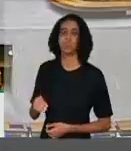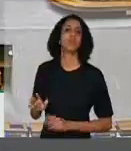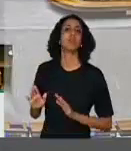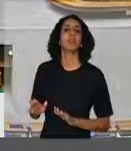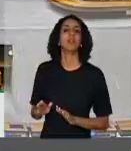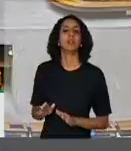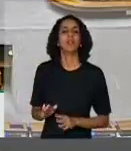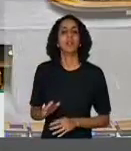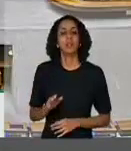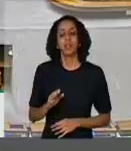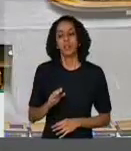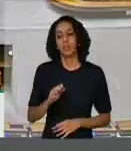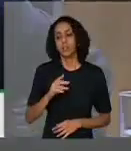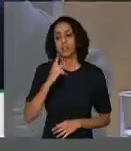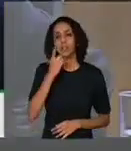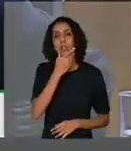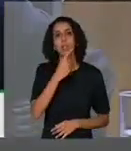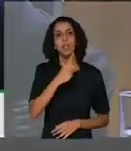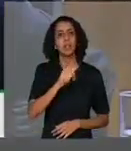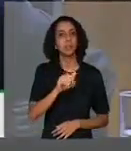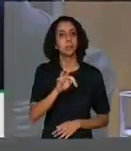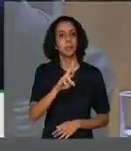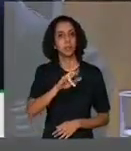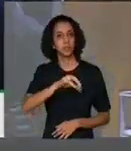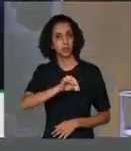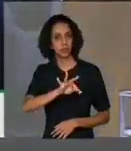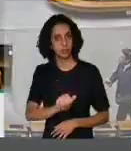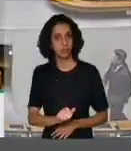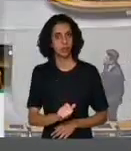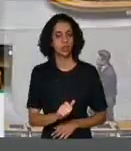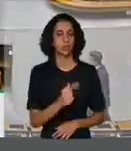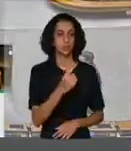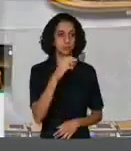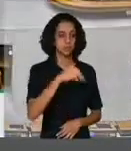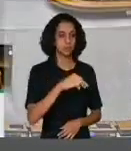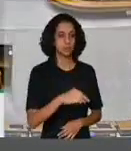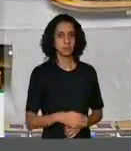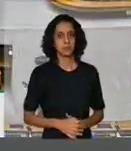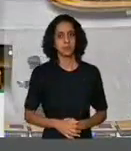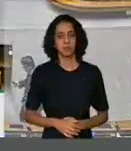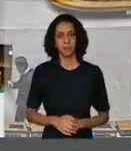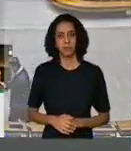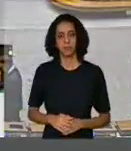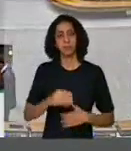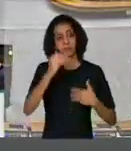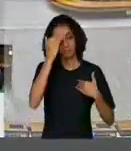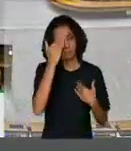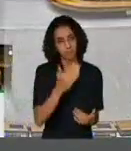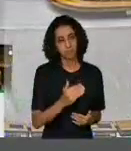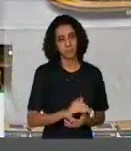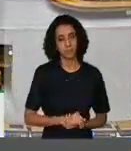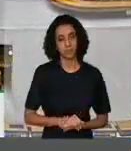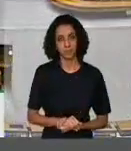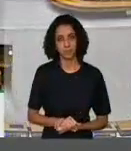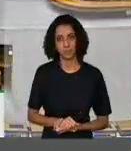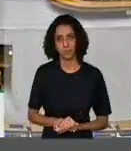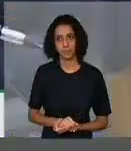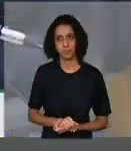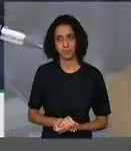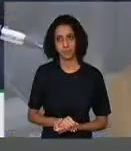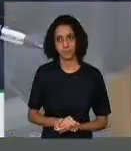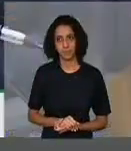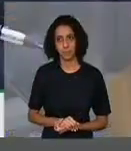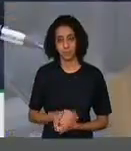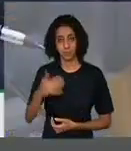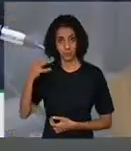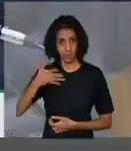Um minuto para o grande patriota de Pernambuco. Eu agradeço ao Vossa Excelência para encaminhar, presidente, um pronunciamento